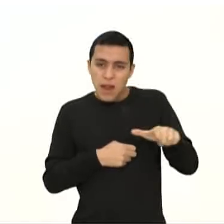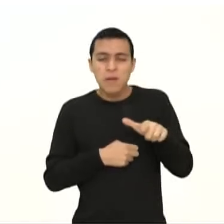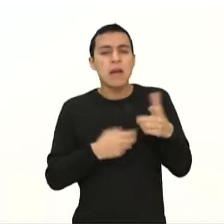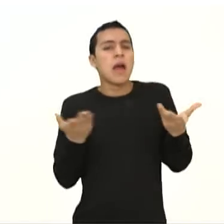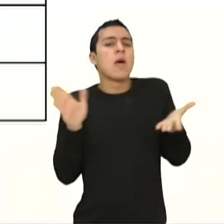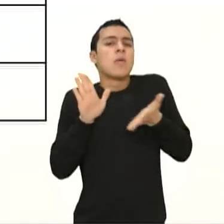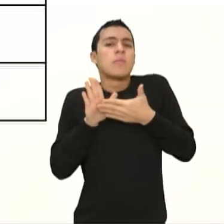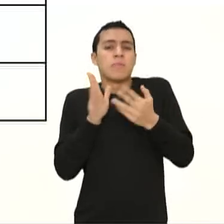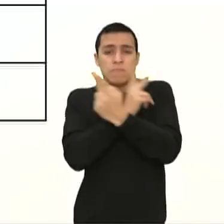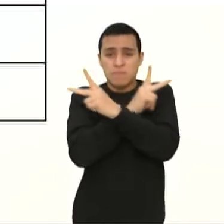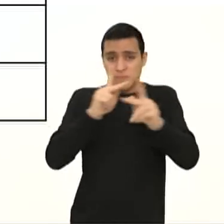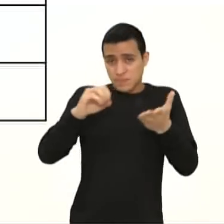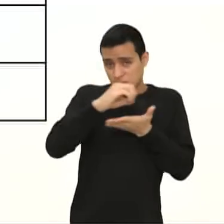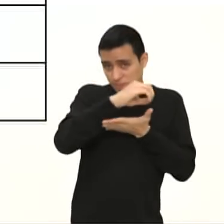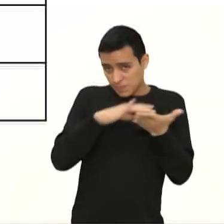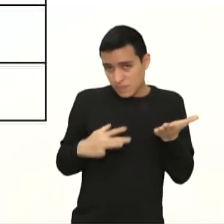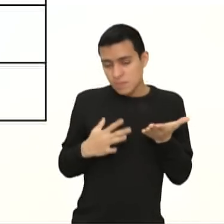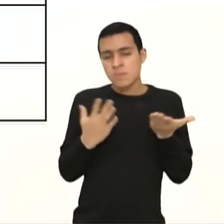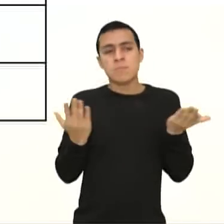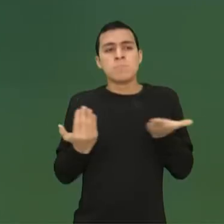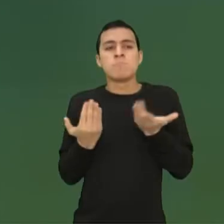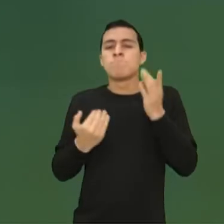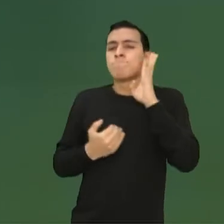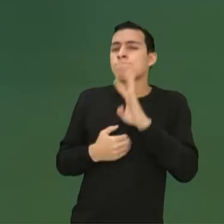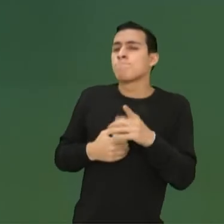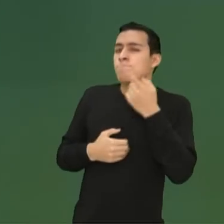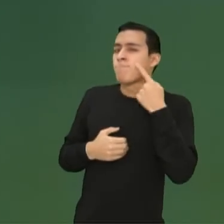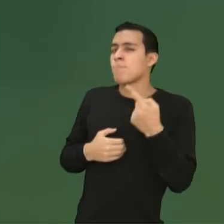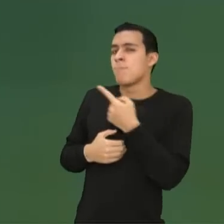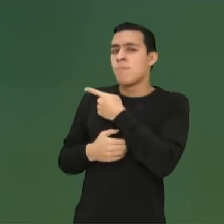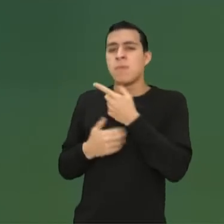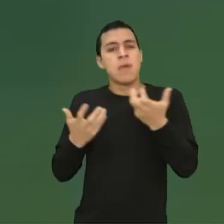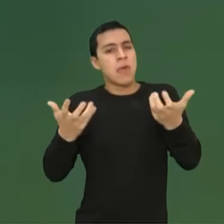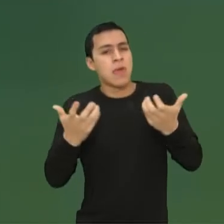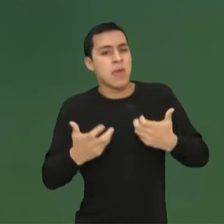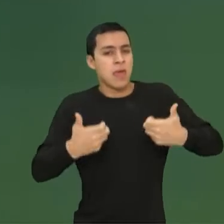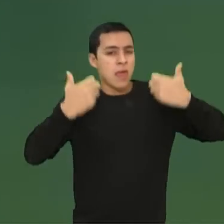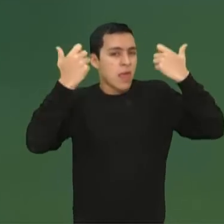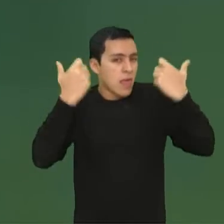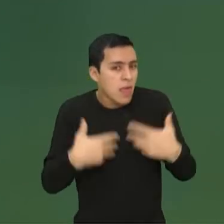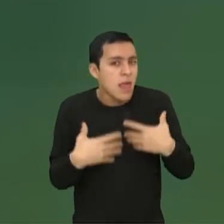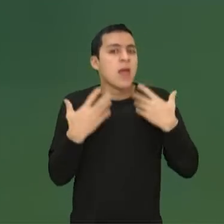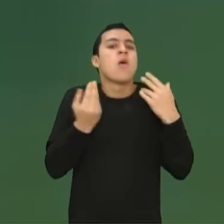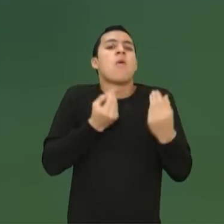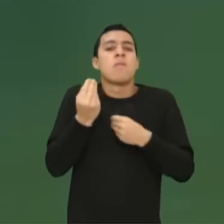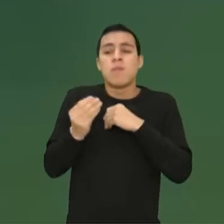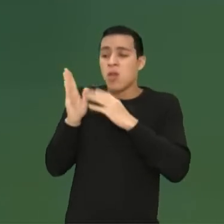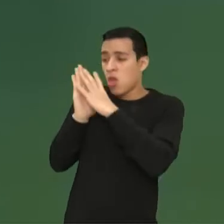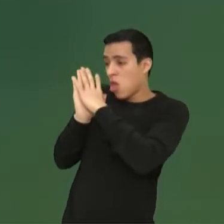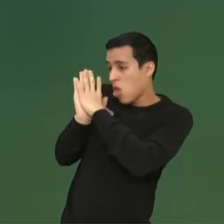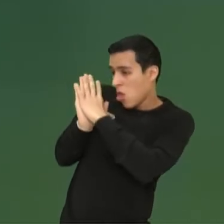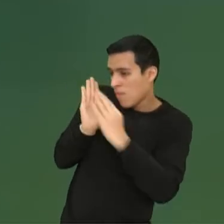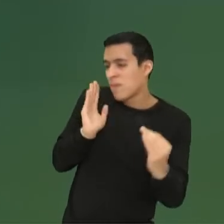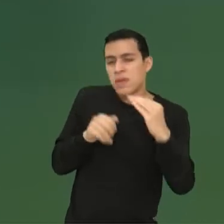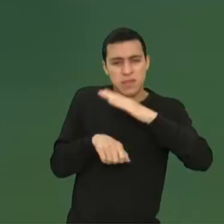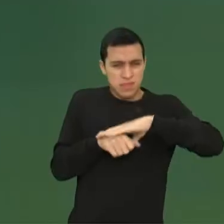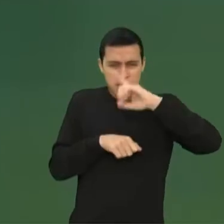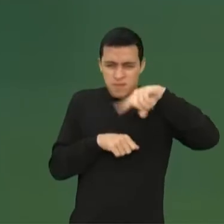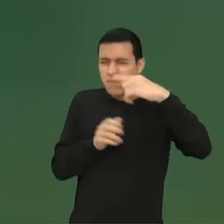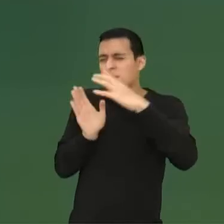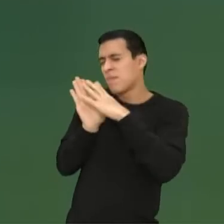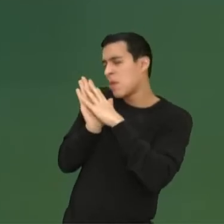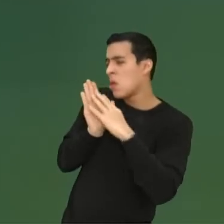agora uma atividade. Olha que legal. Eu quero que vocês copiem o que está nessa tela. Eu vou dar um tempinho daqui a